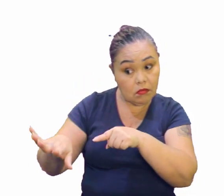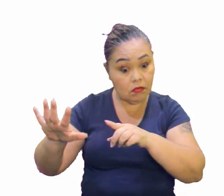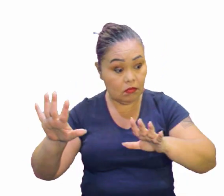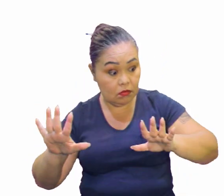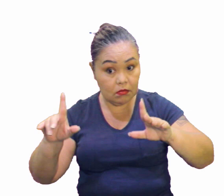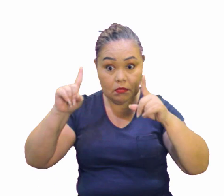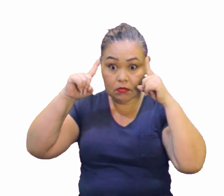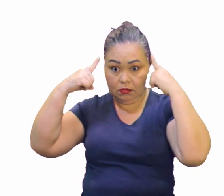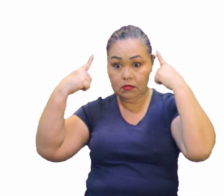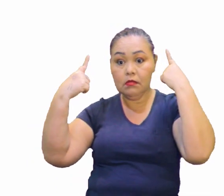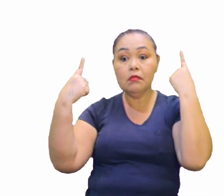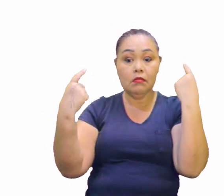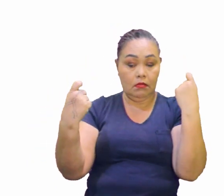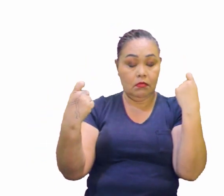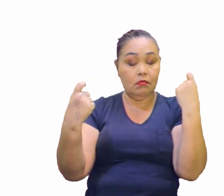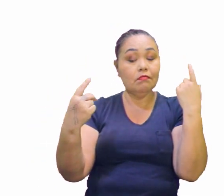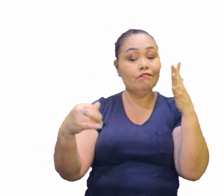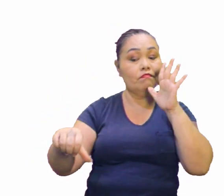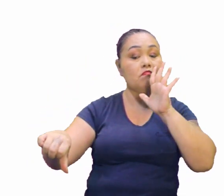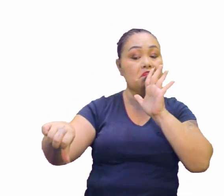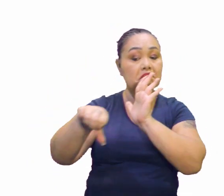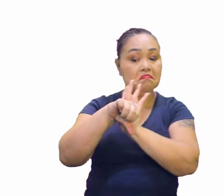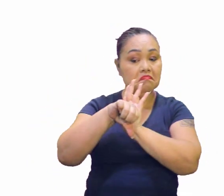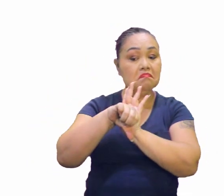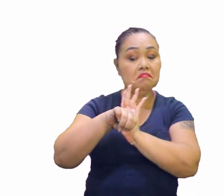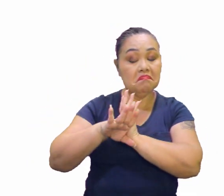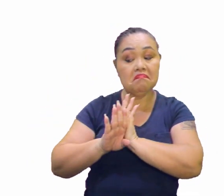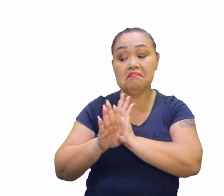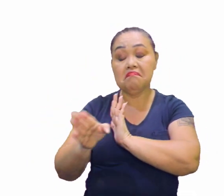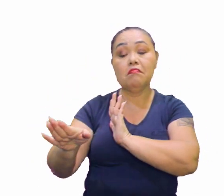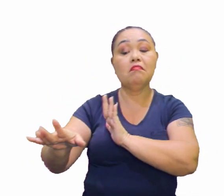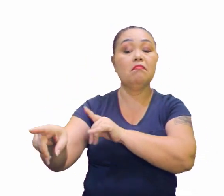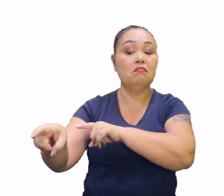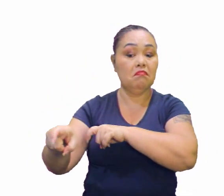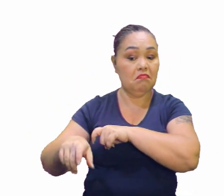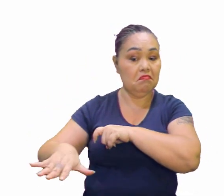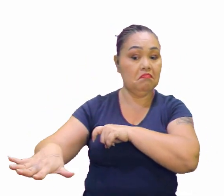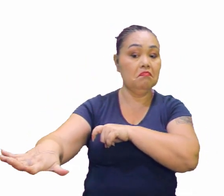violentos, ok? Com um crime no campo.